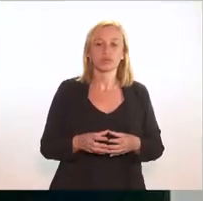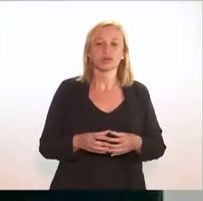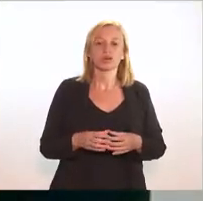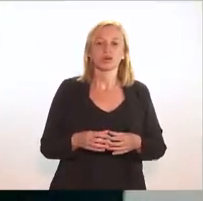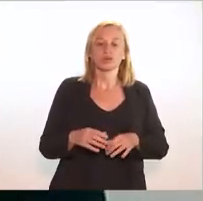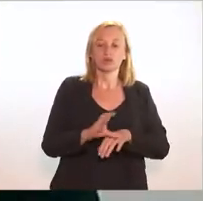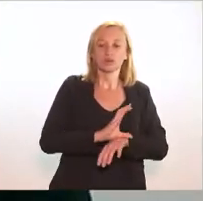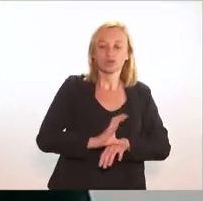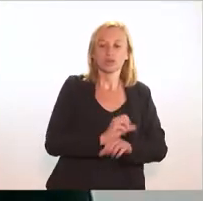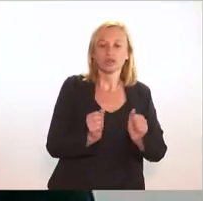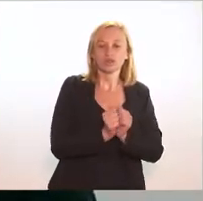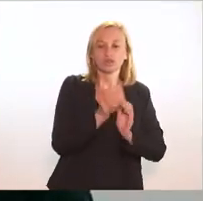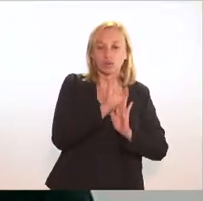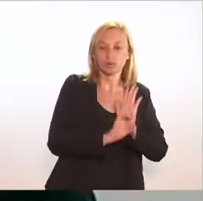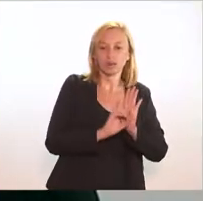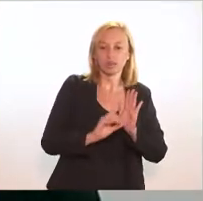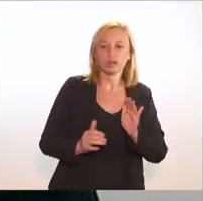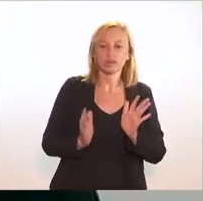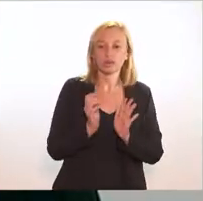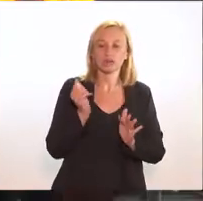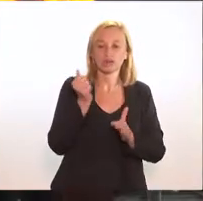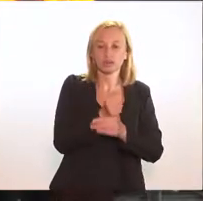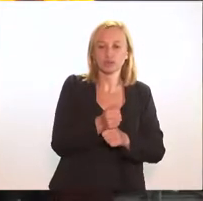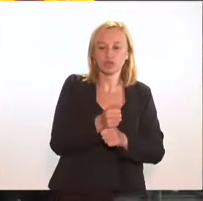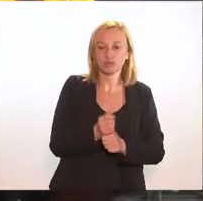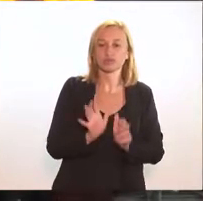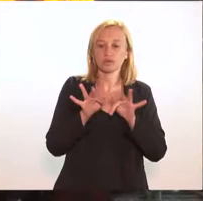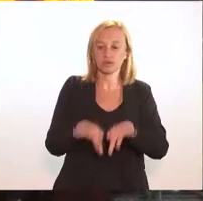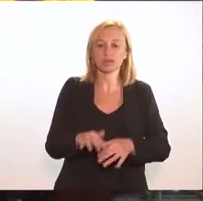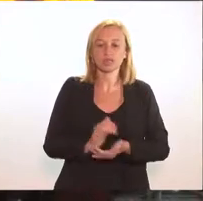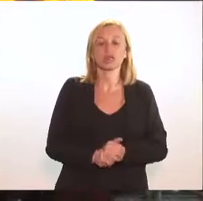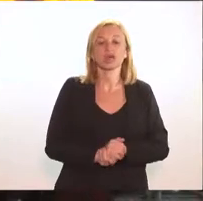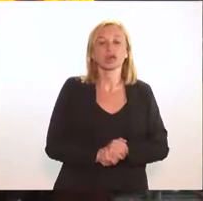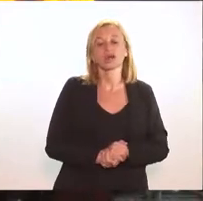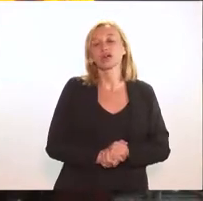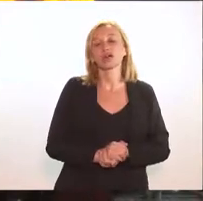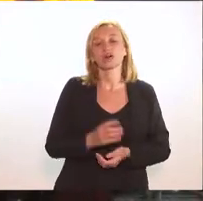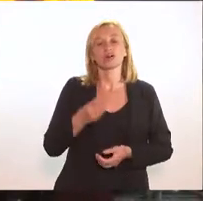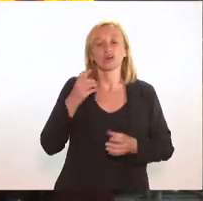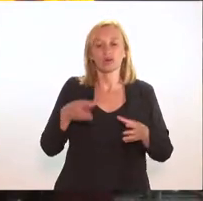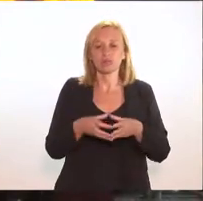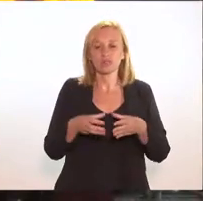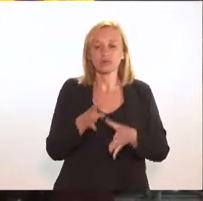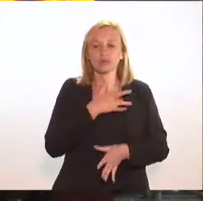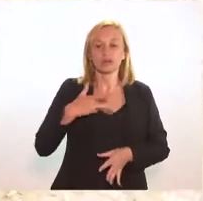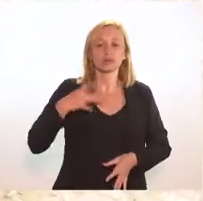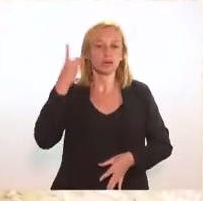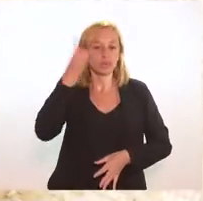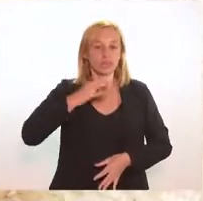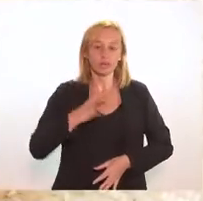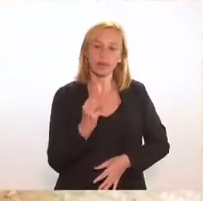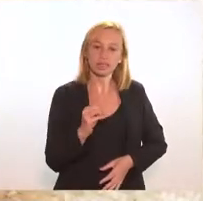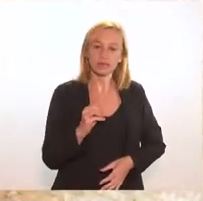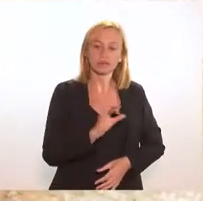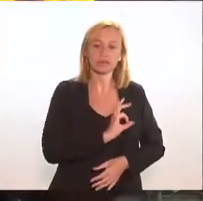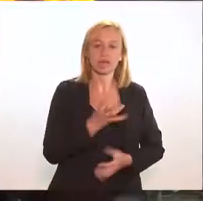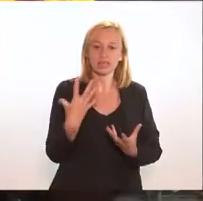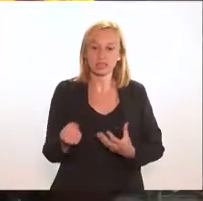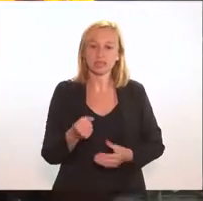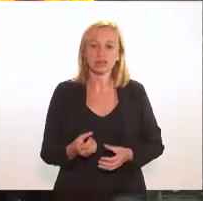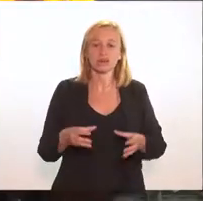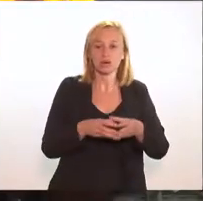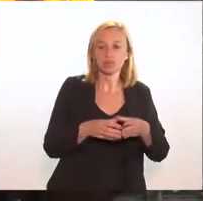emendas, concluindo por substitutivo. Pela Comissão de Saúde, deputada Marta Rocha. Parecer favorável. Pela Comissão